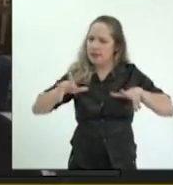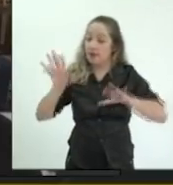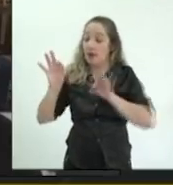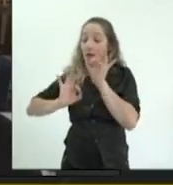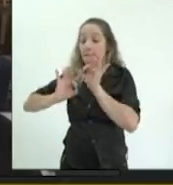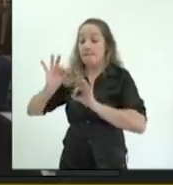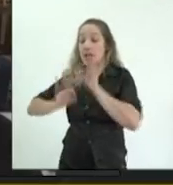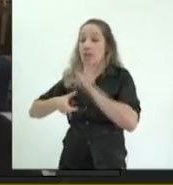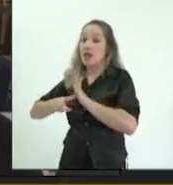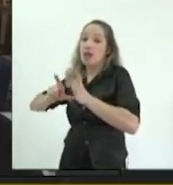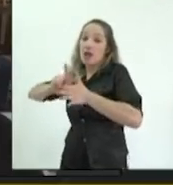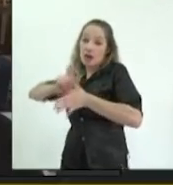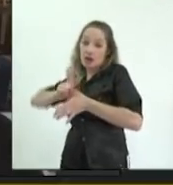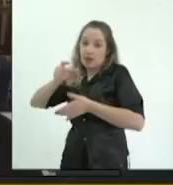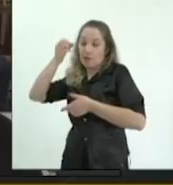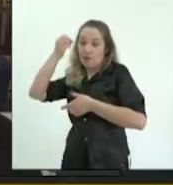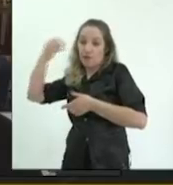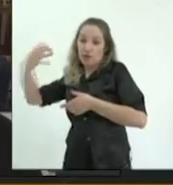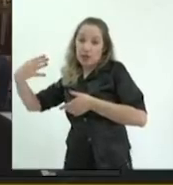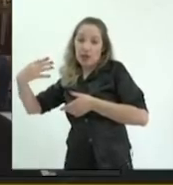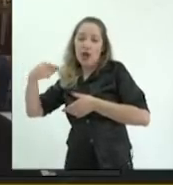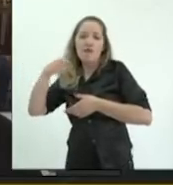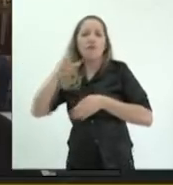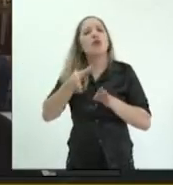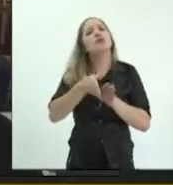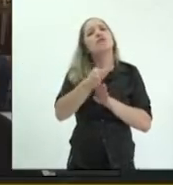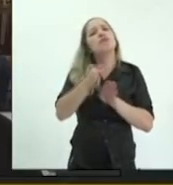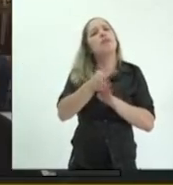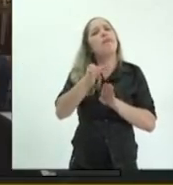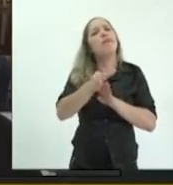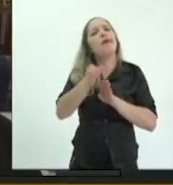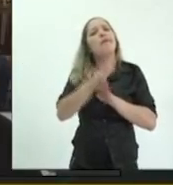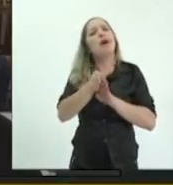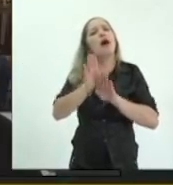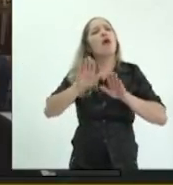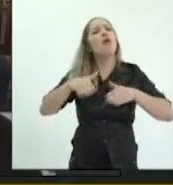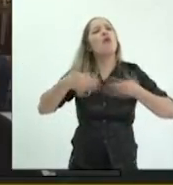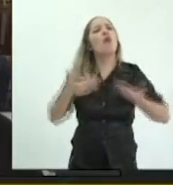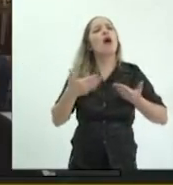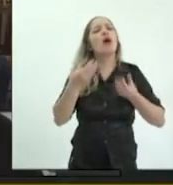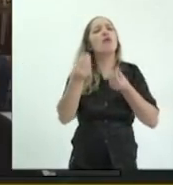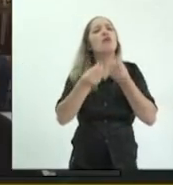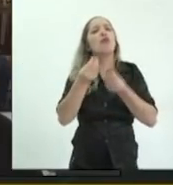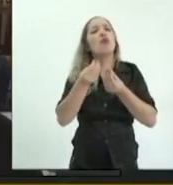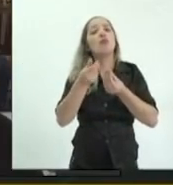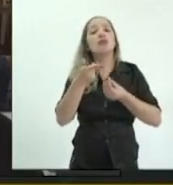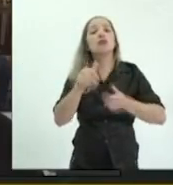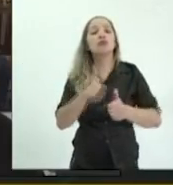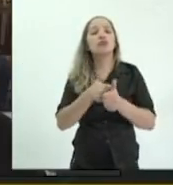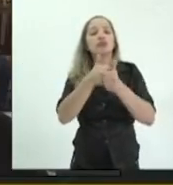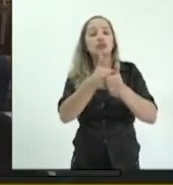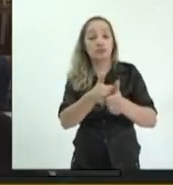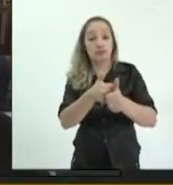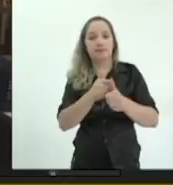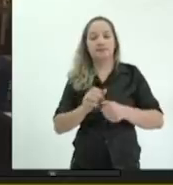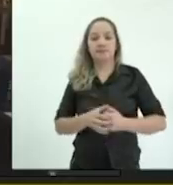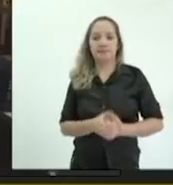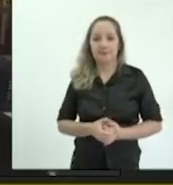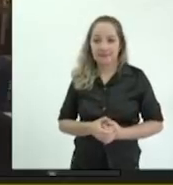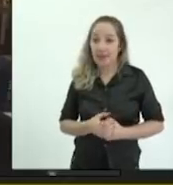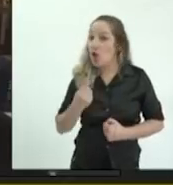planejamento, né? Então, quais são as orientações que você está passando aí para os teus leitores? Uma orientação